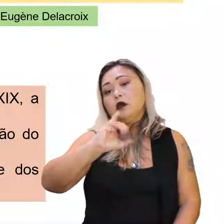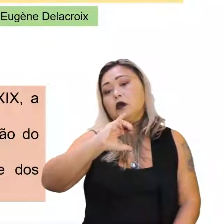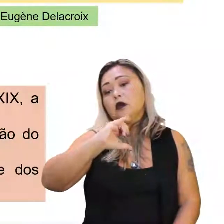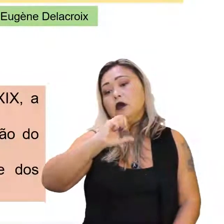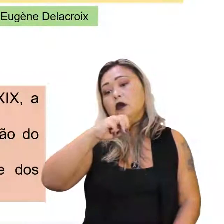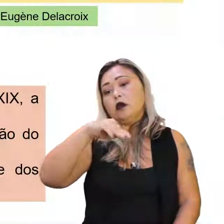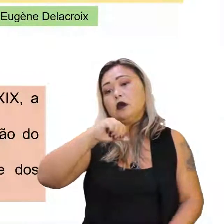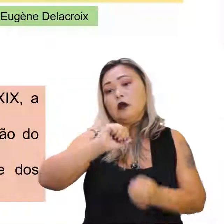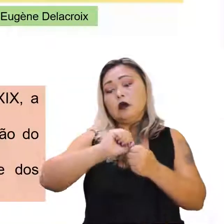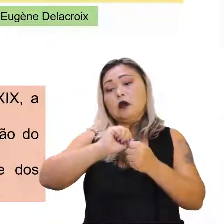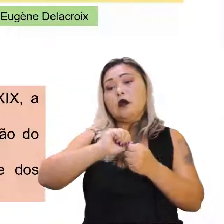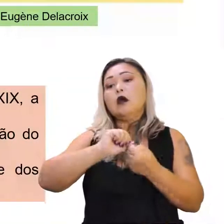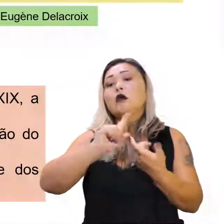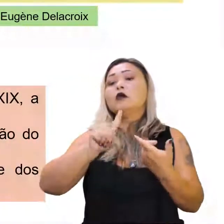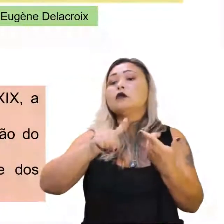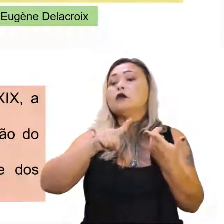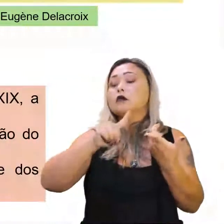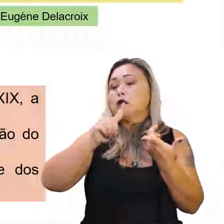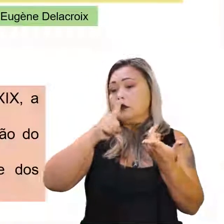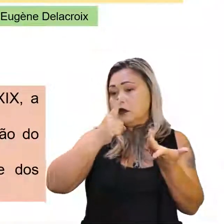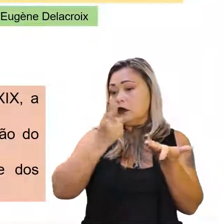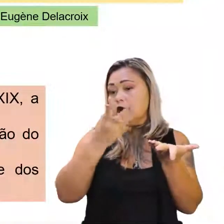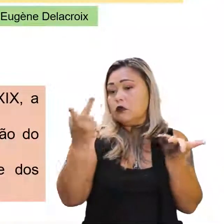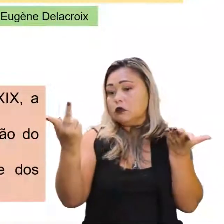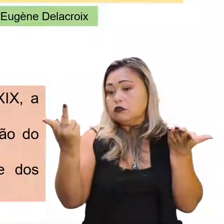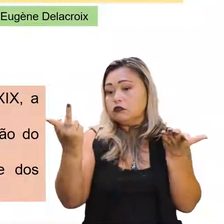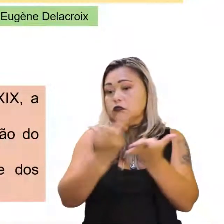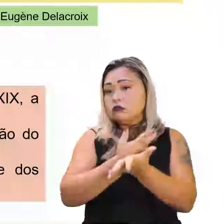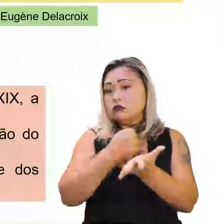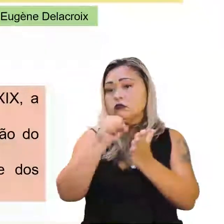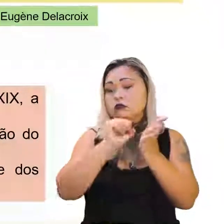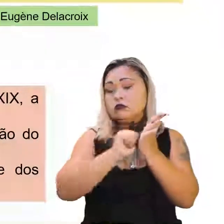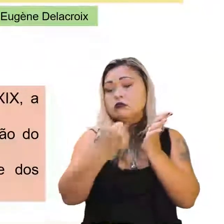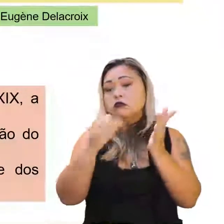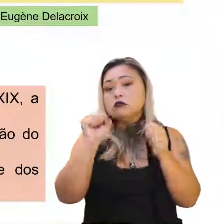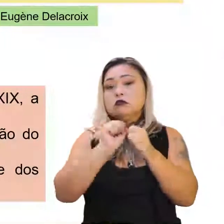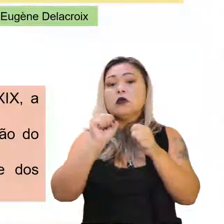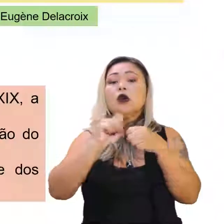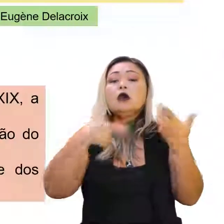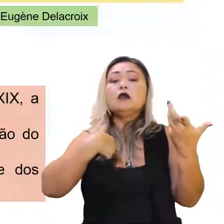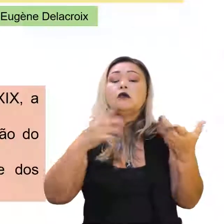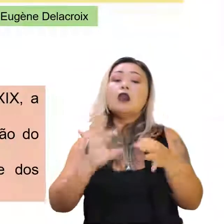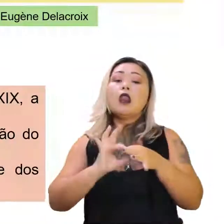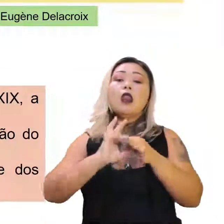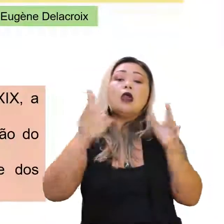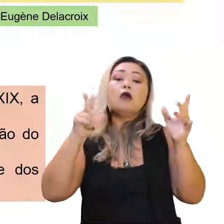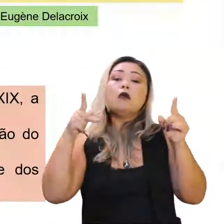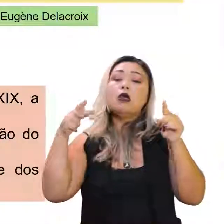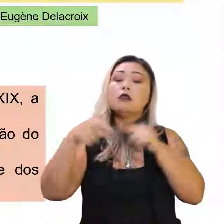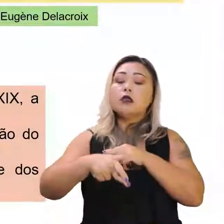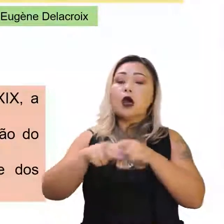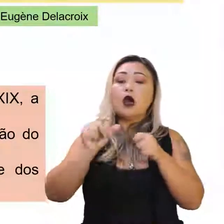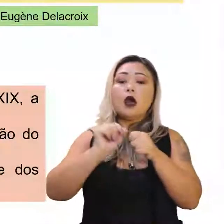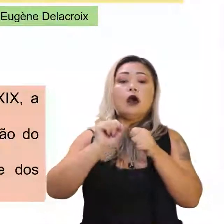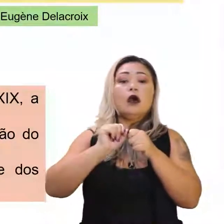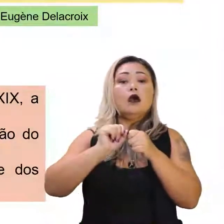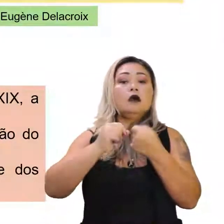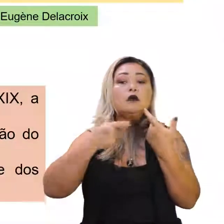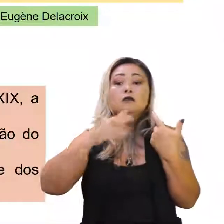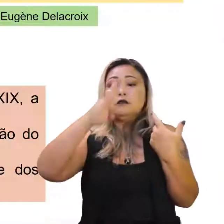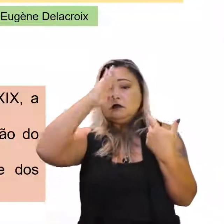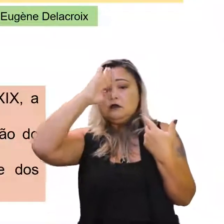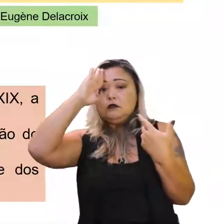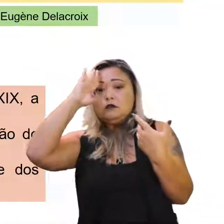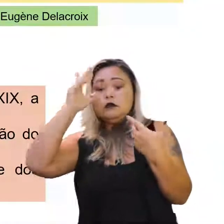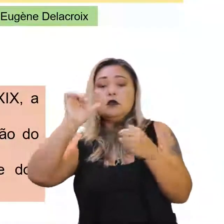como objetivo libertar das convenções acadêmicas em favor da livre expressão da personalidade do artista, ou